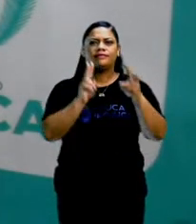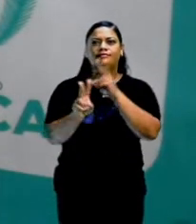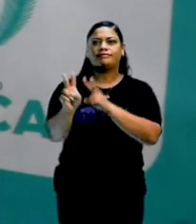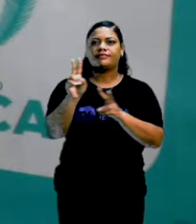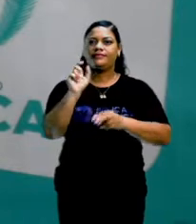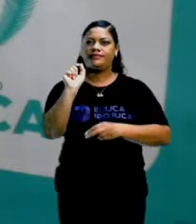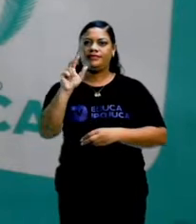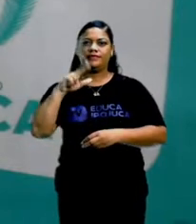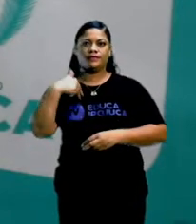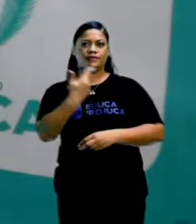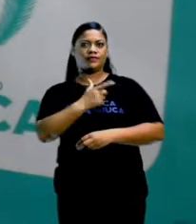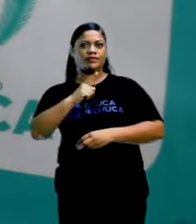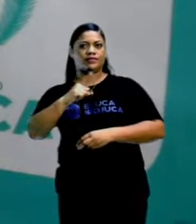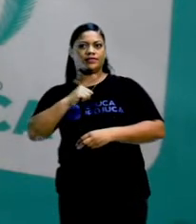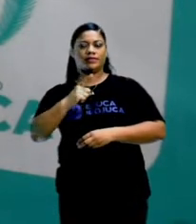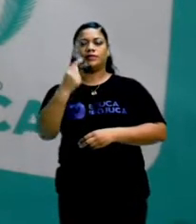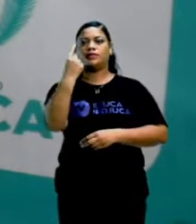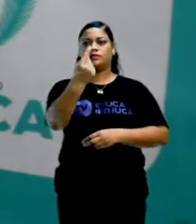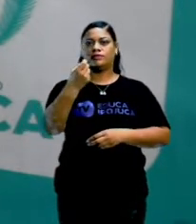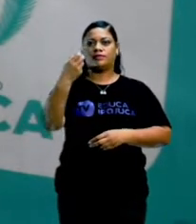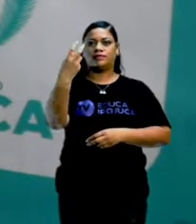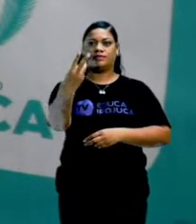Observando que nós temos